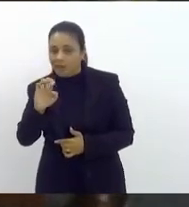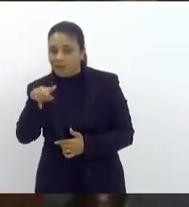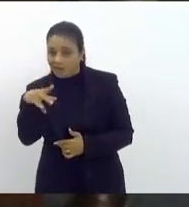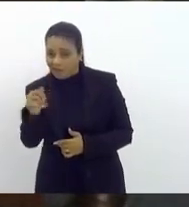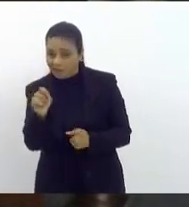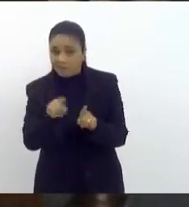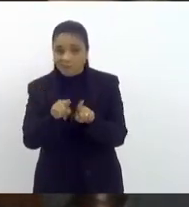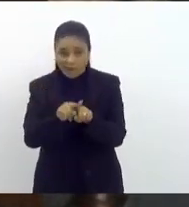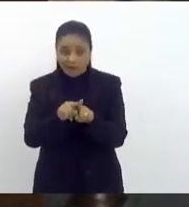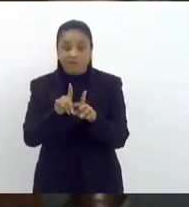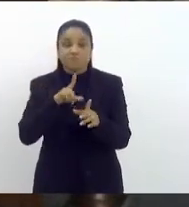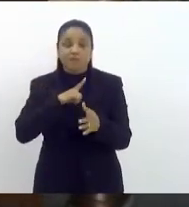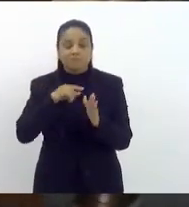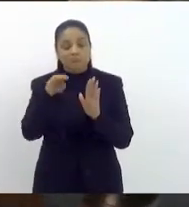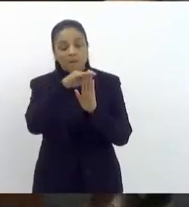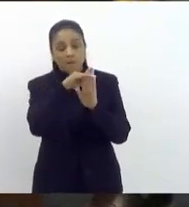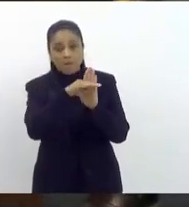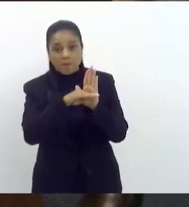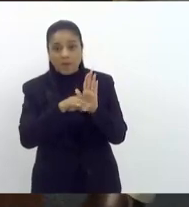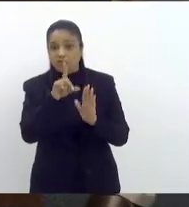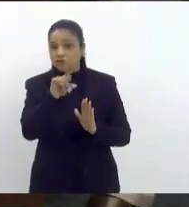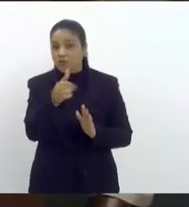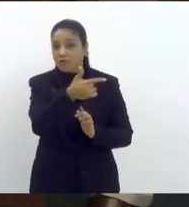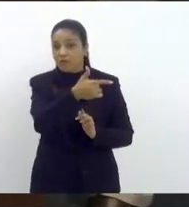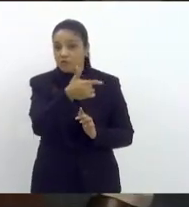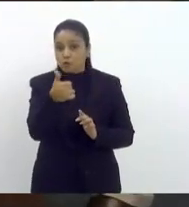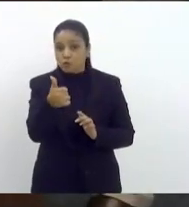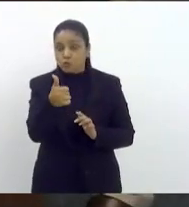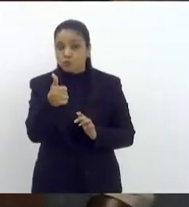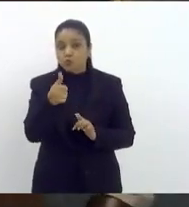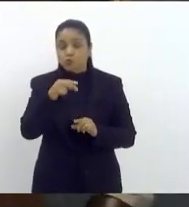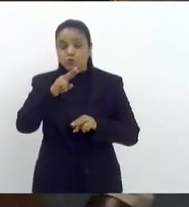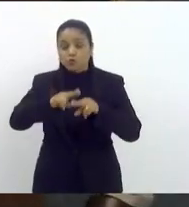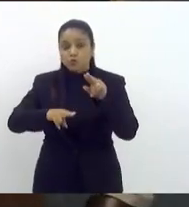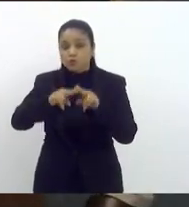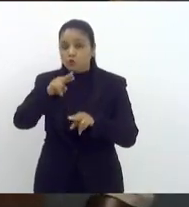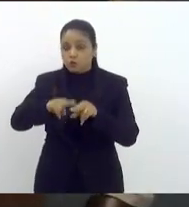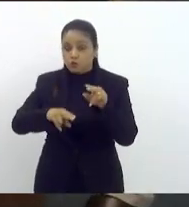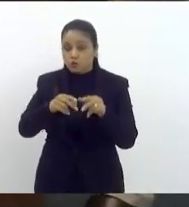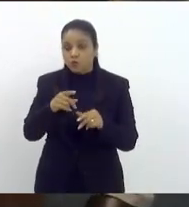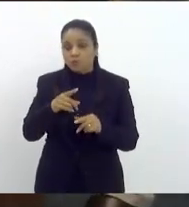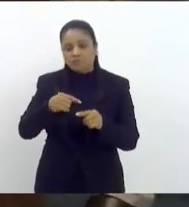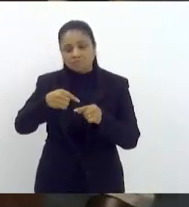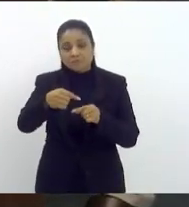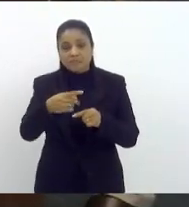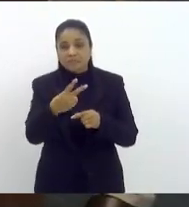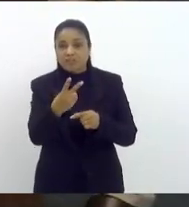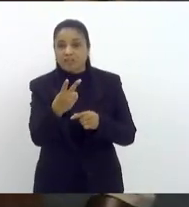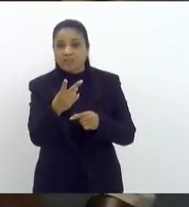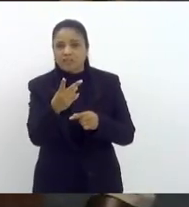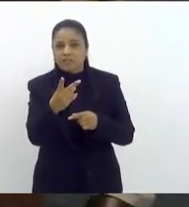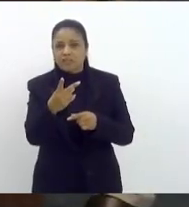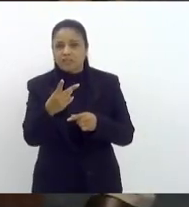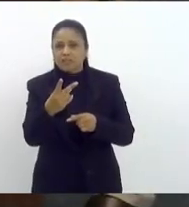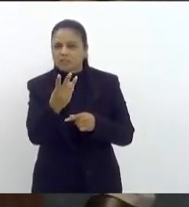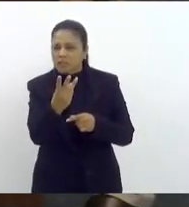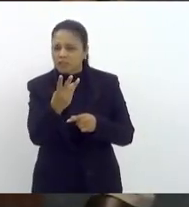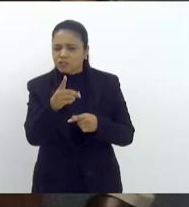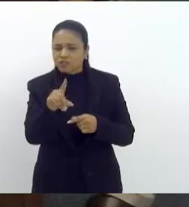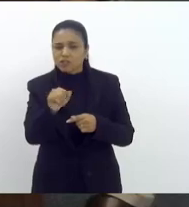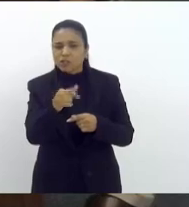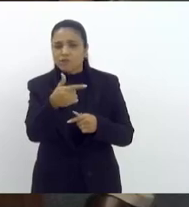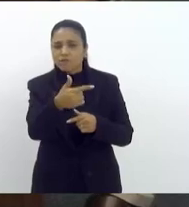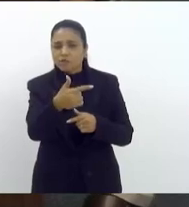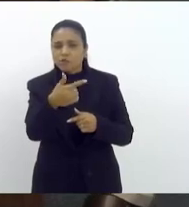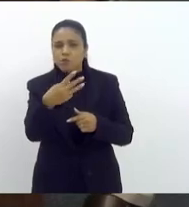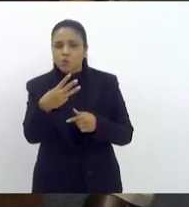a falta dia 21 de Junho daqui a três dias é 24 de junho e